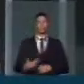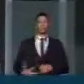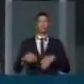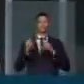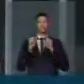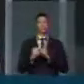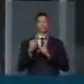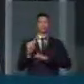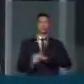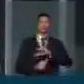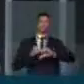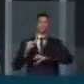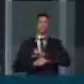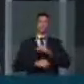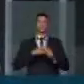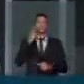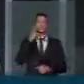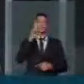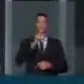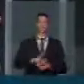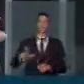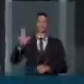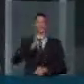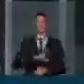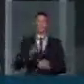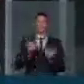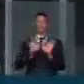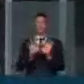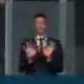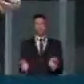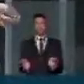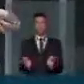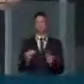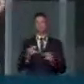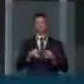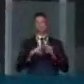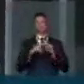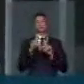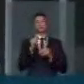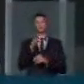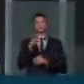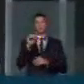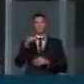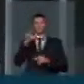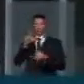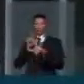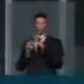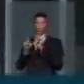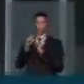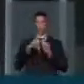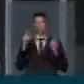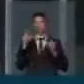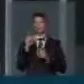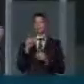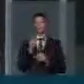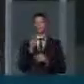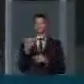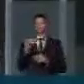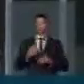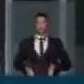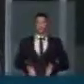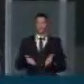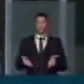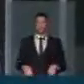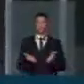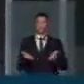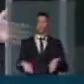poderiam ser transferidos para a União e simplesmente com um ato de opção. Mas isso foi se empurrando com a